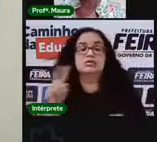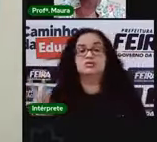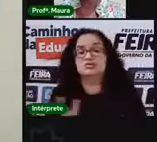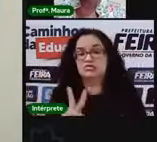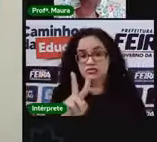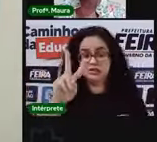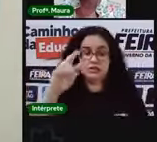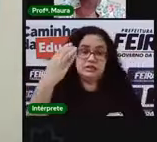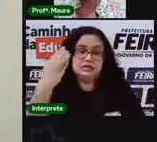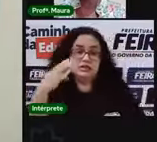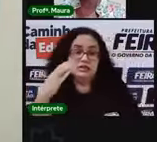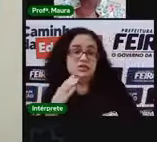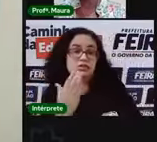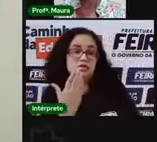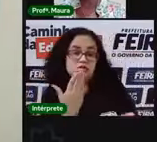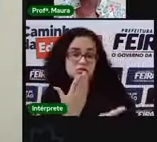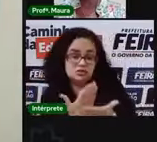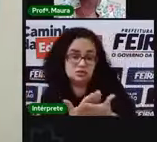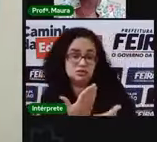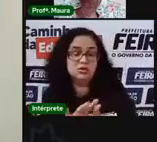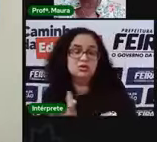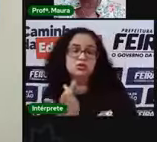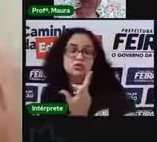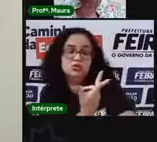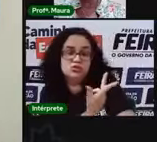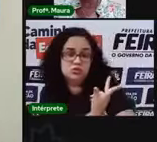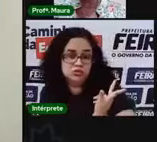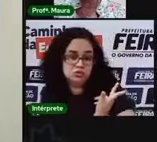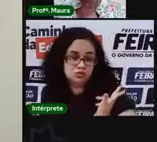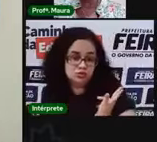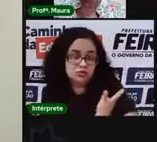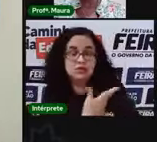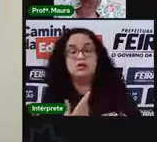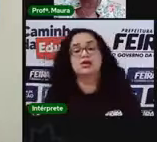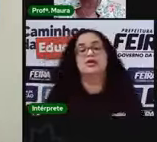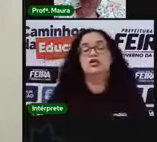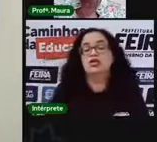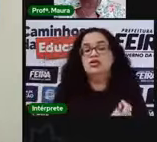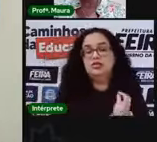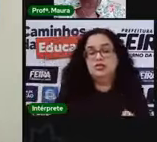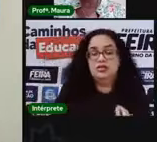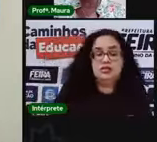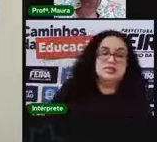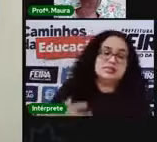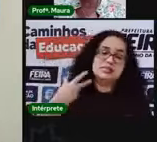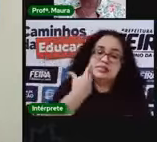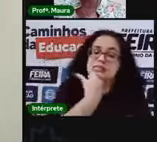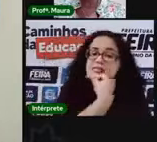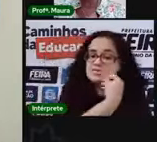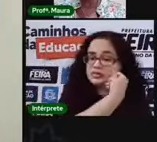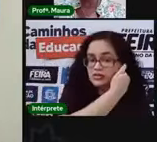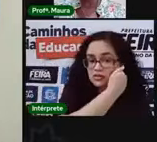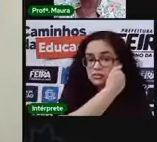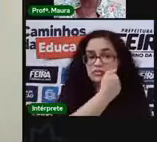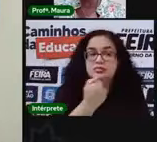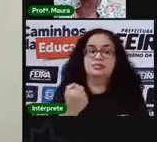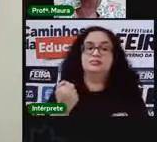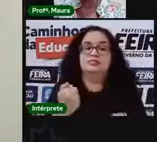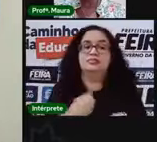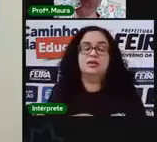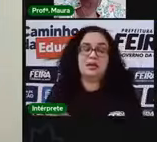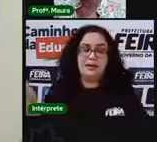os estudos, para que novas vacinas, para que a vida seja salva, para que a vacina esteja ao alcance de todos.